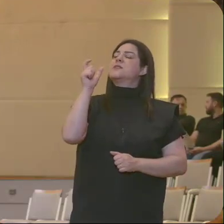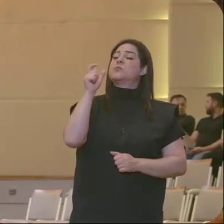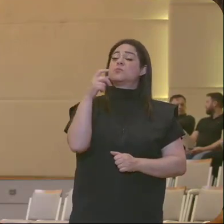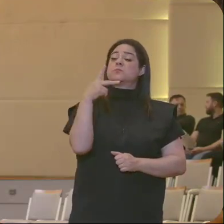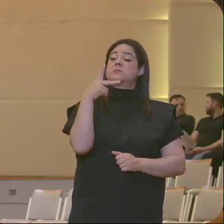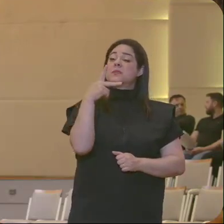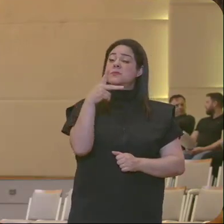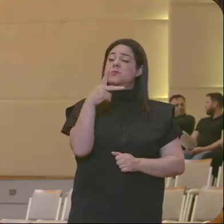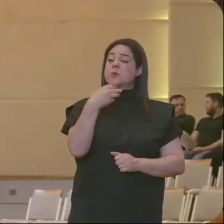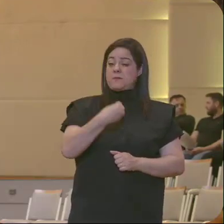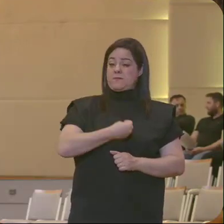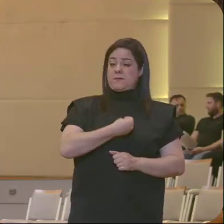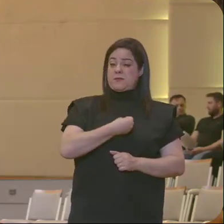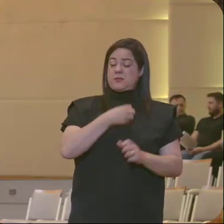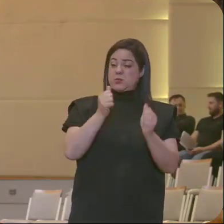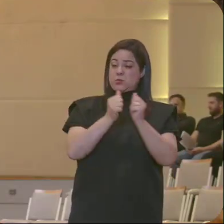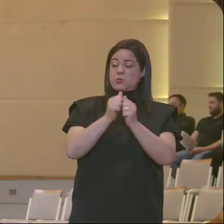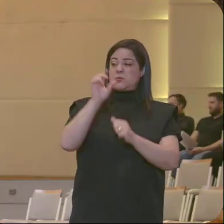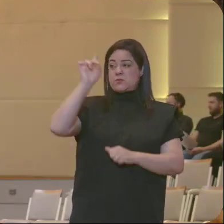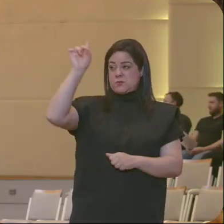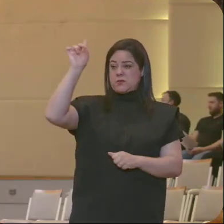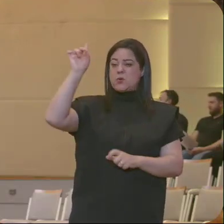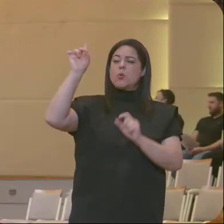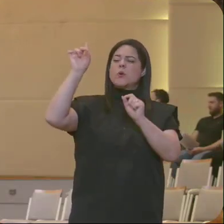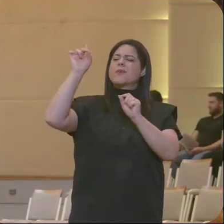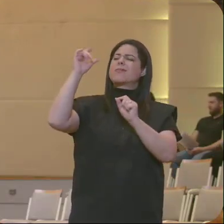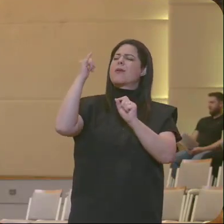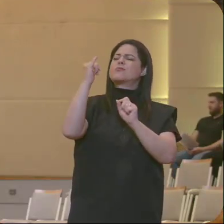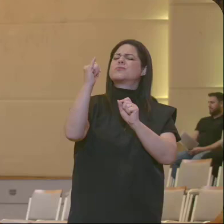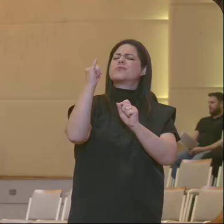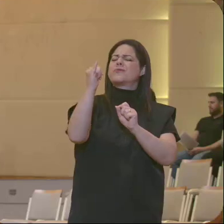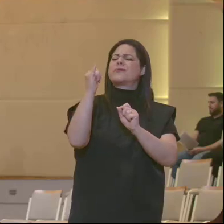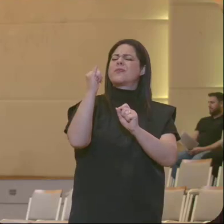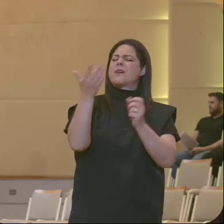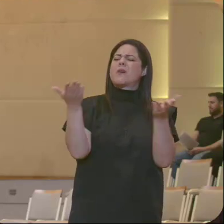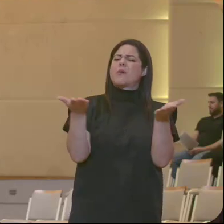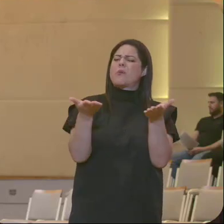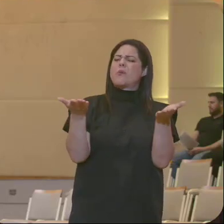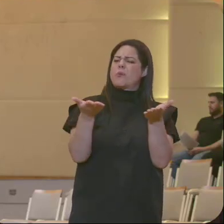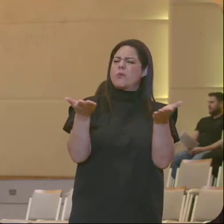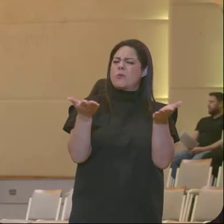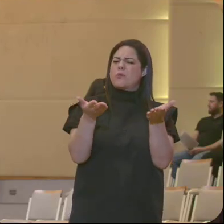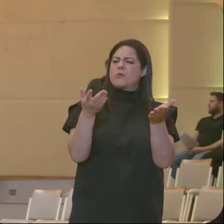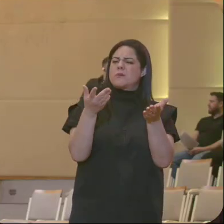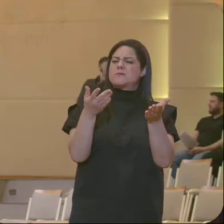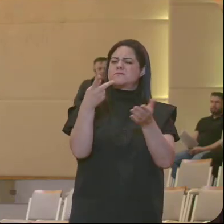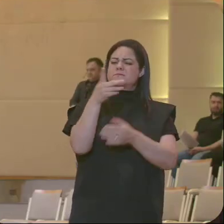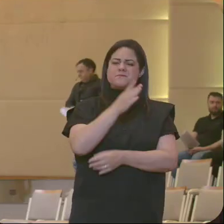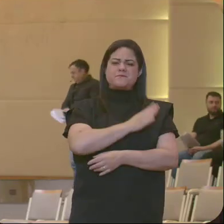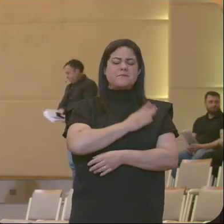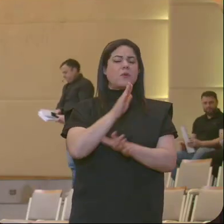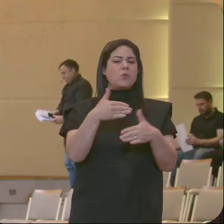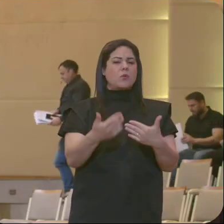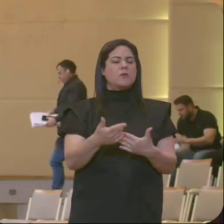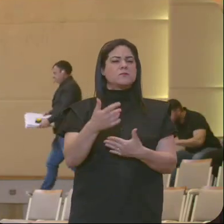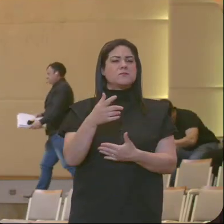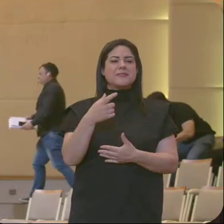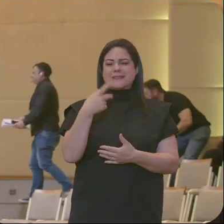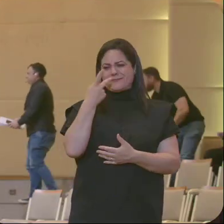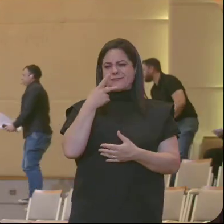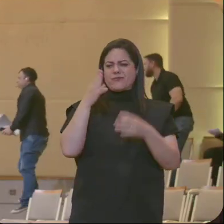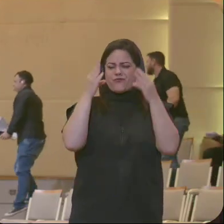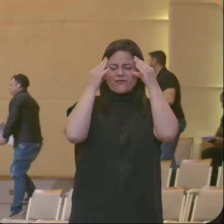mesmo. Aquilo que Deus está ministrando e aquilo que Deus está falando no seu coração. Quando a gente fecha os